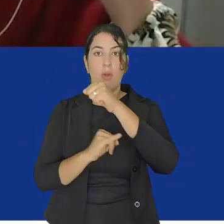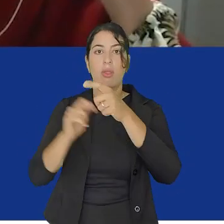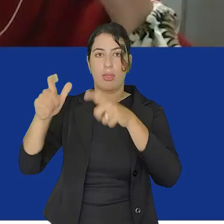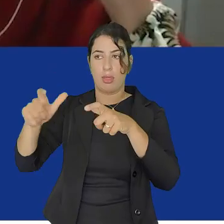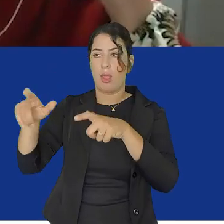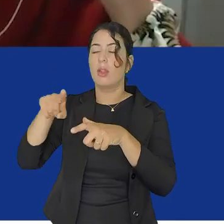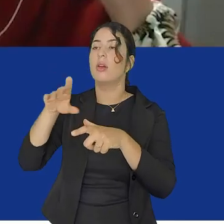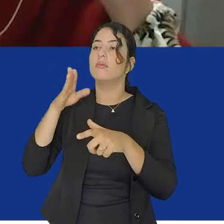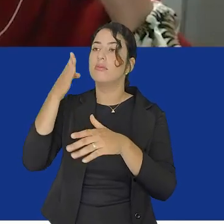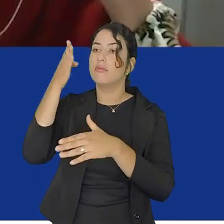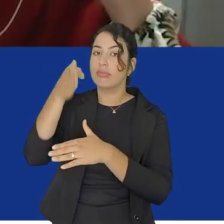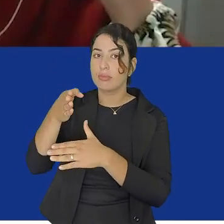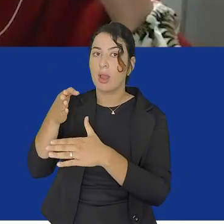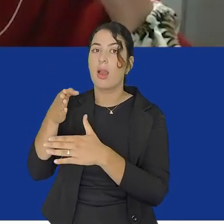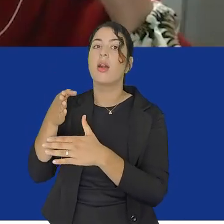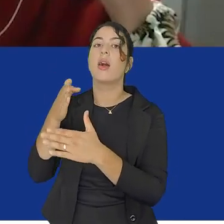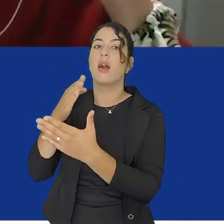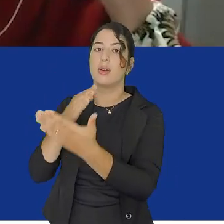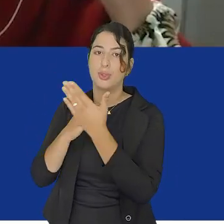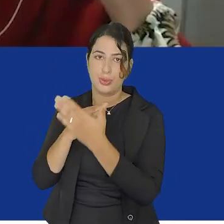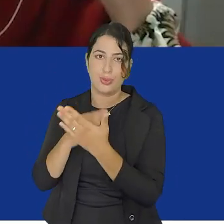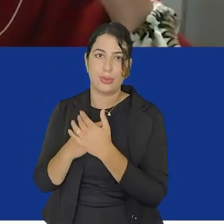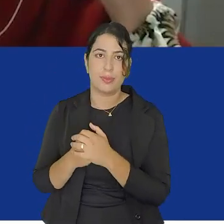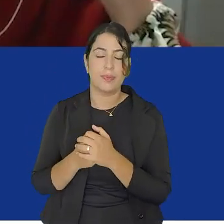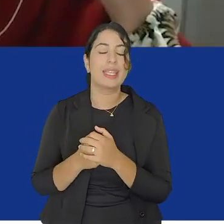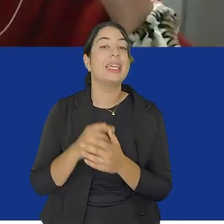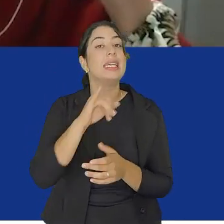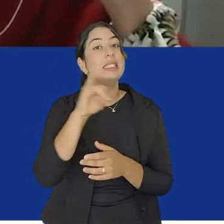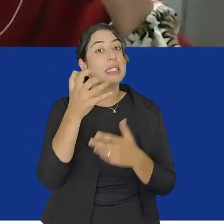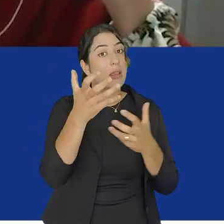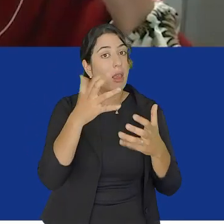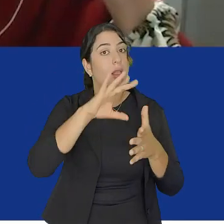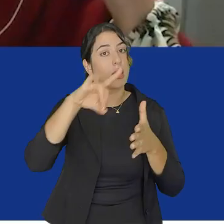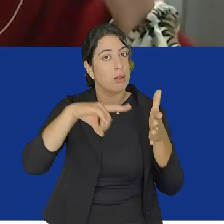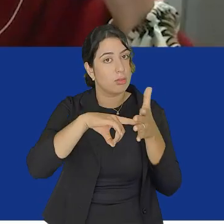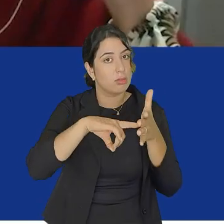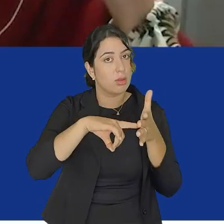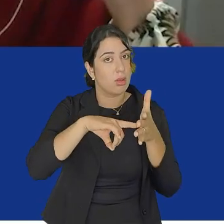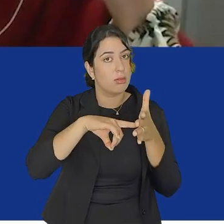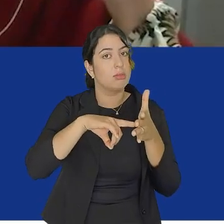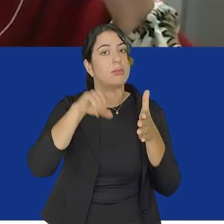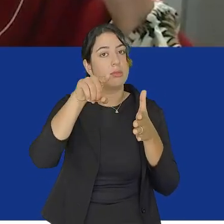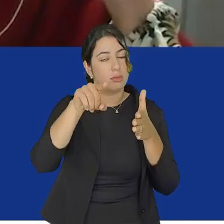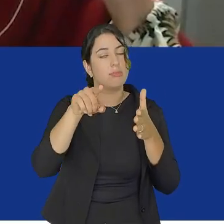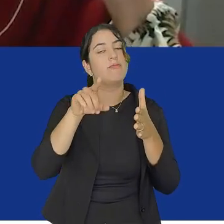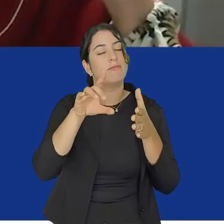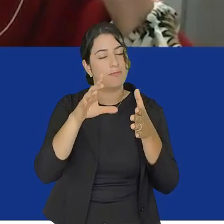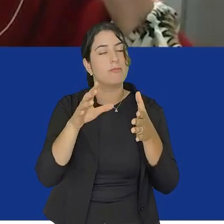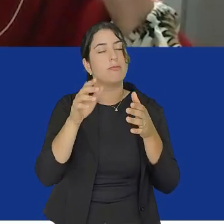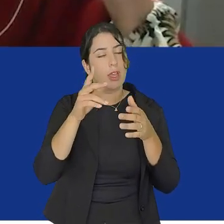entender que é necessário, que você quer assumir essa trajetória de uma denúncia, é muito importante que assim